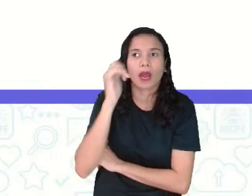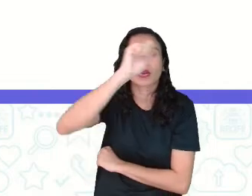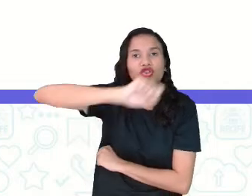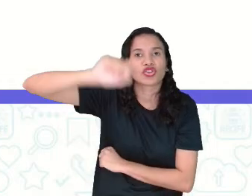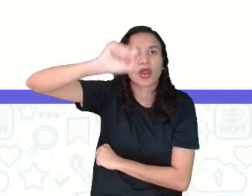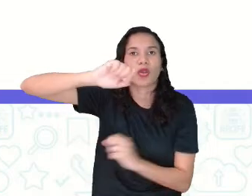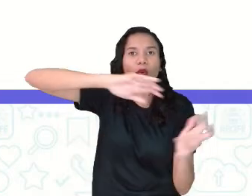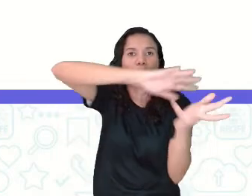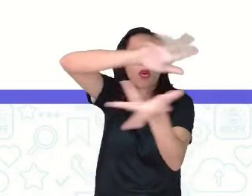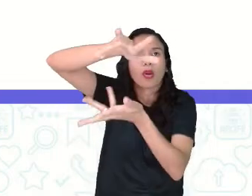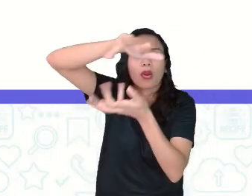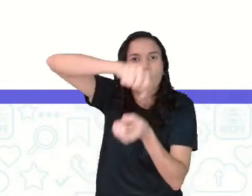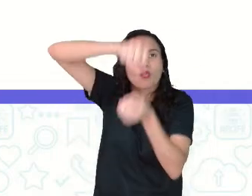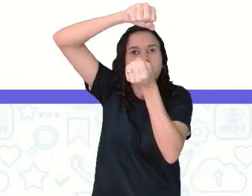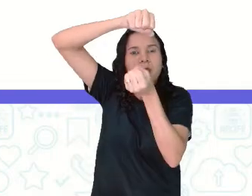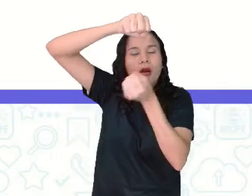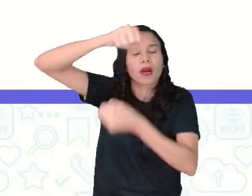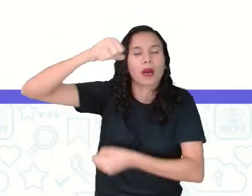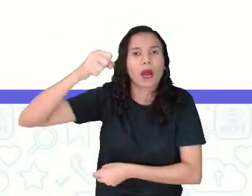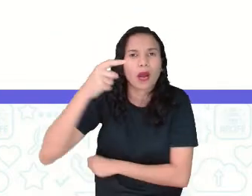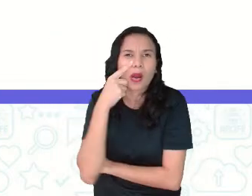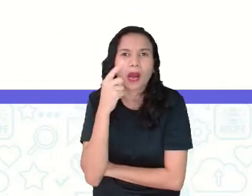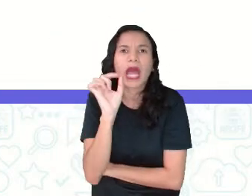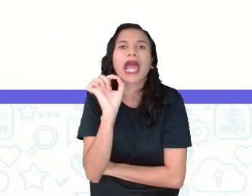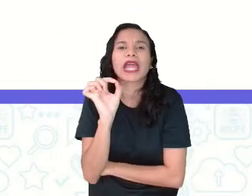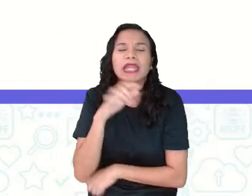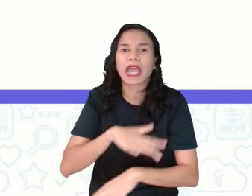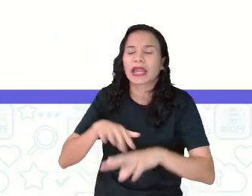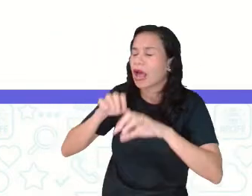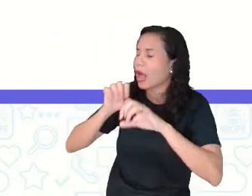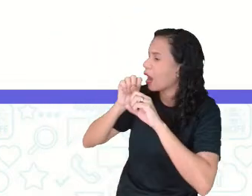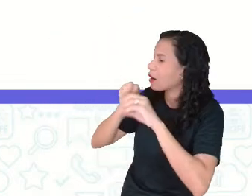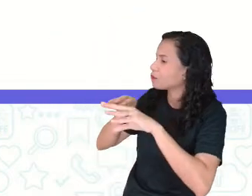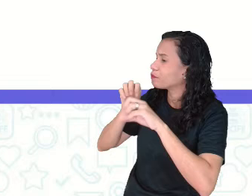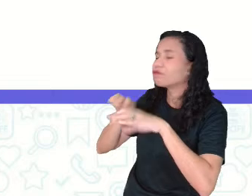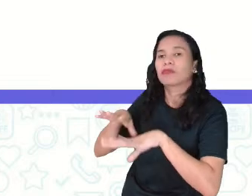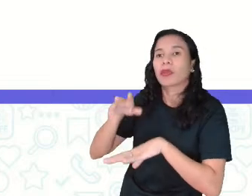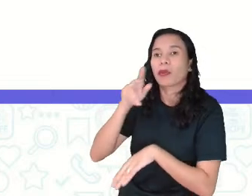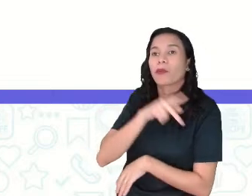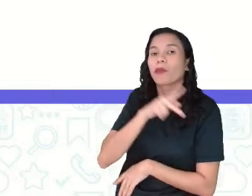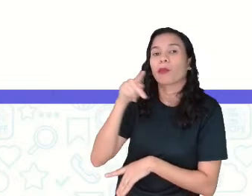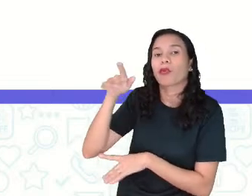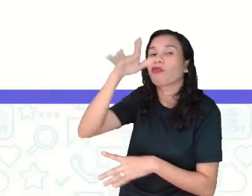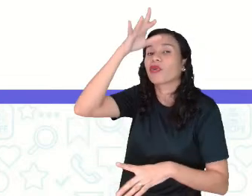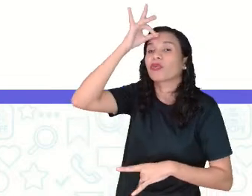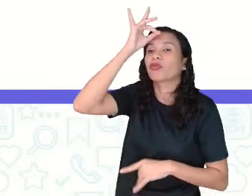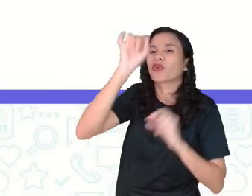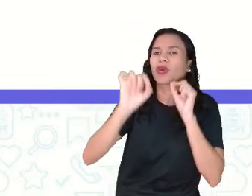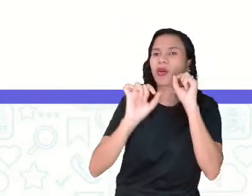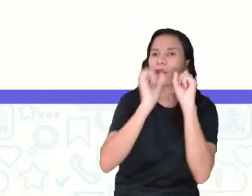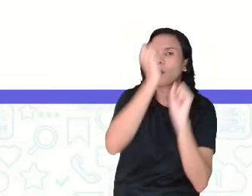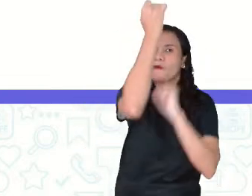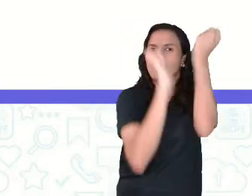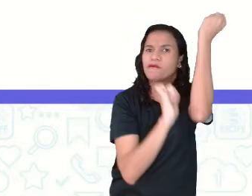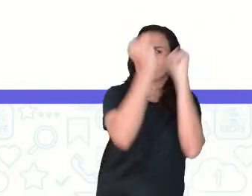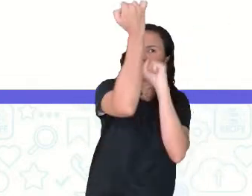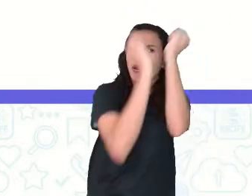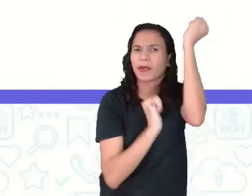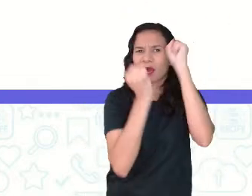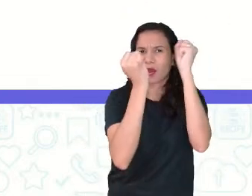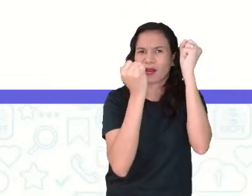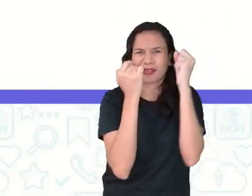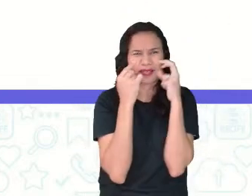escrito sustentabilidade. E quem está dando a aula, né, nesse quadro aí, é uma fábrica. Vocês